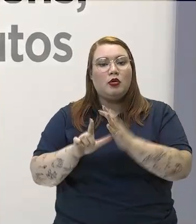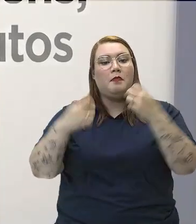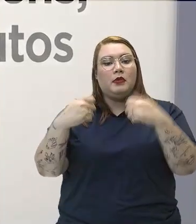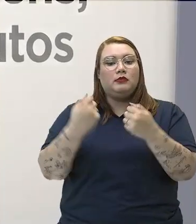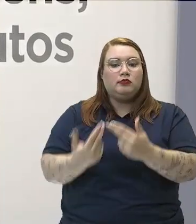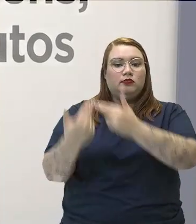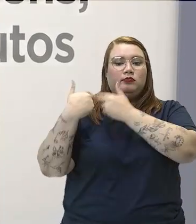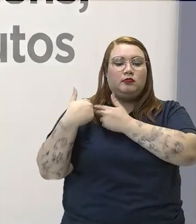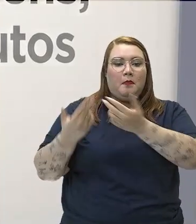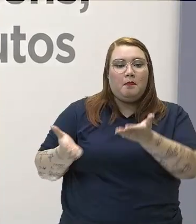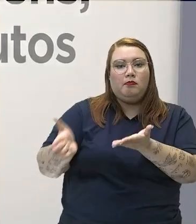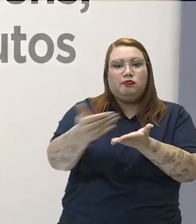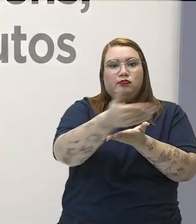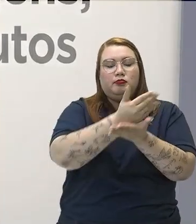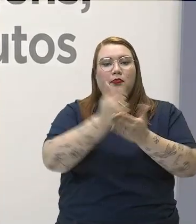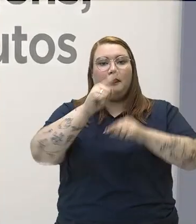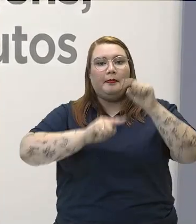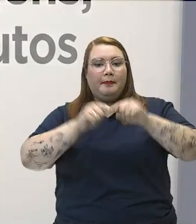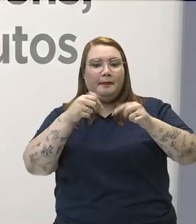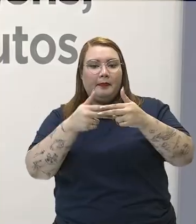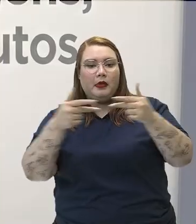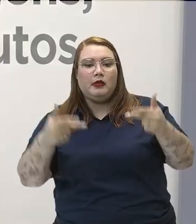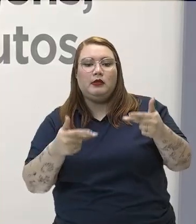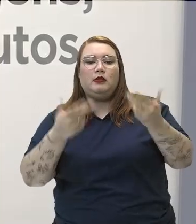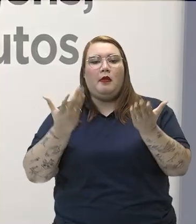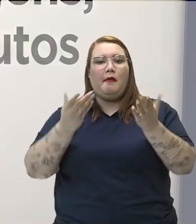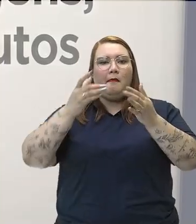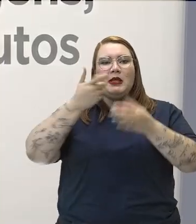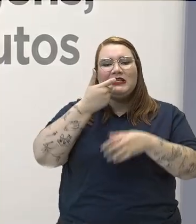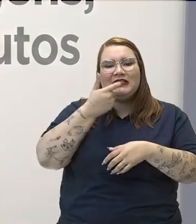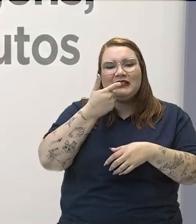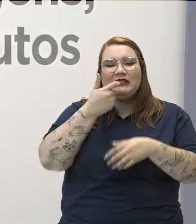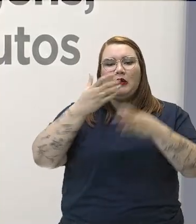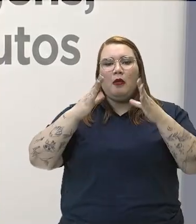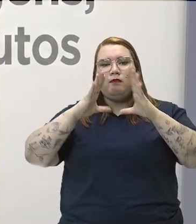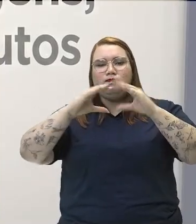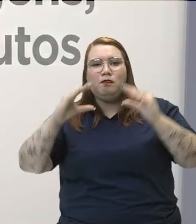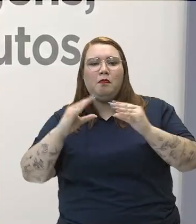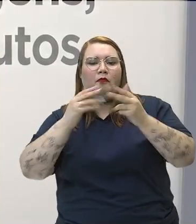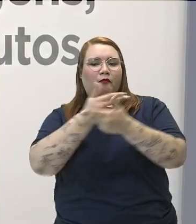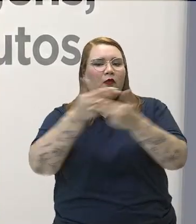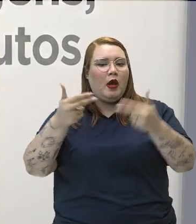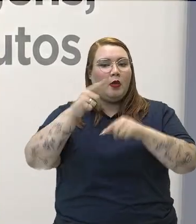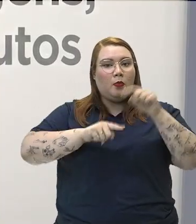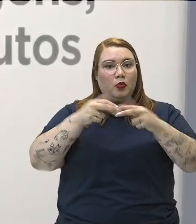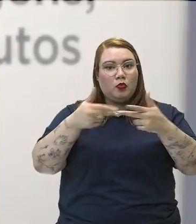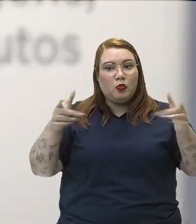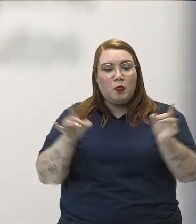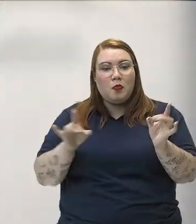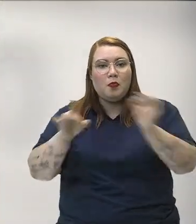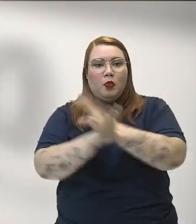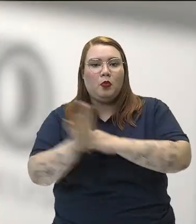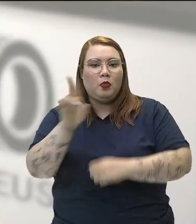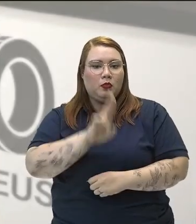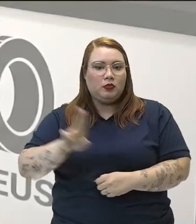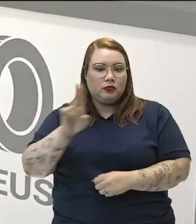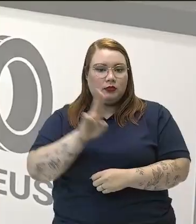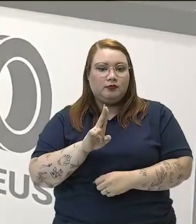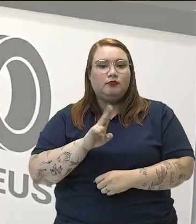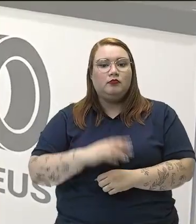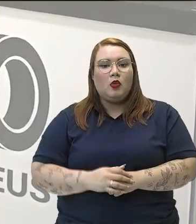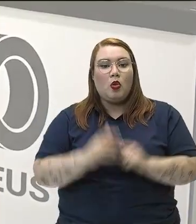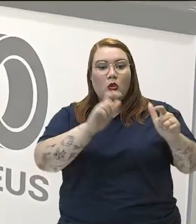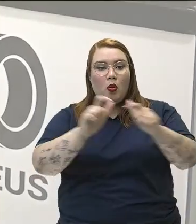são responsáveis por recolher embalagens, pilhas, pneus e outros produtos após o uso pelo consumidor. Um dos